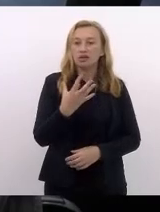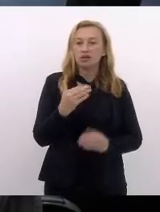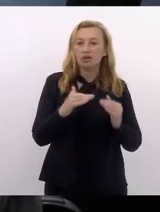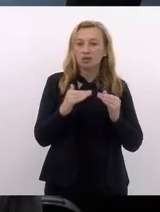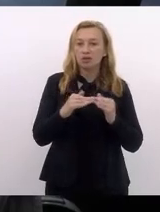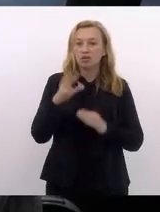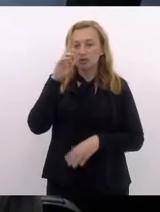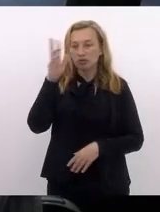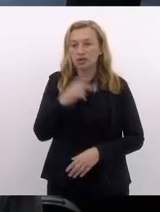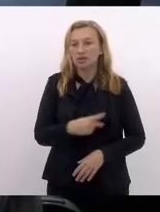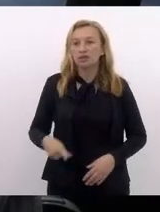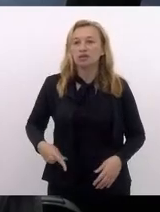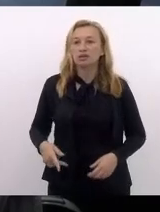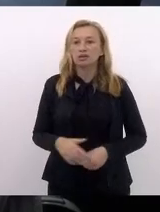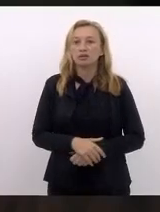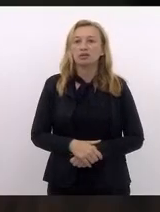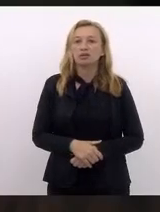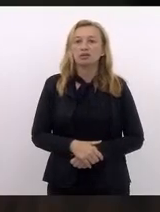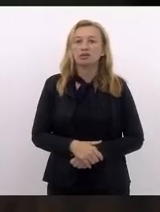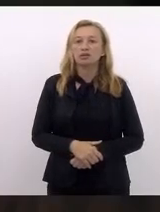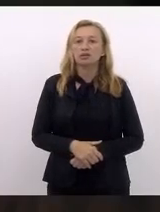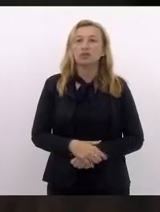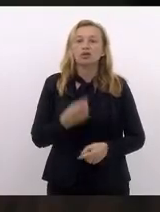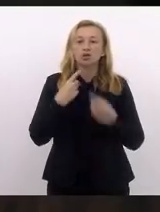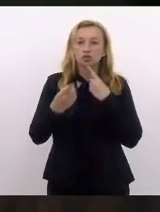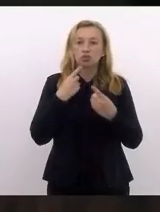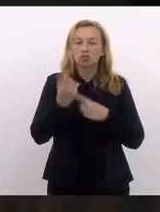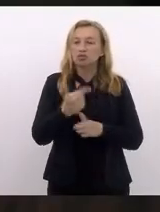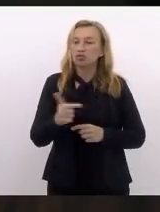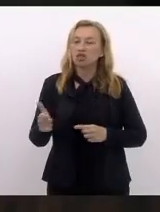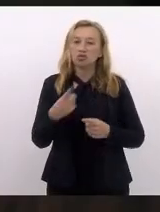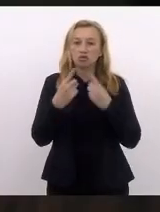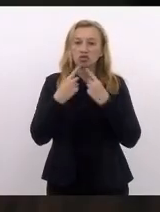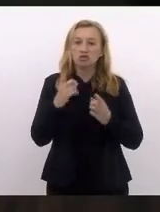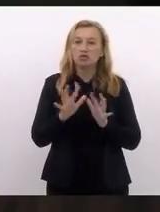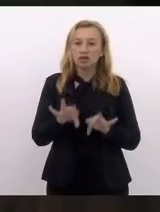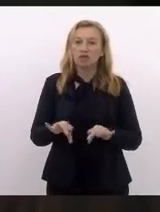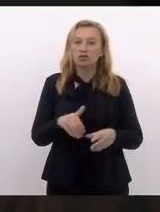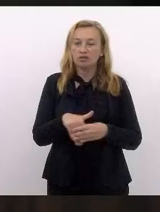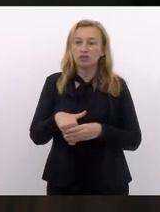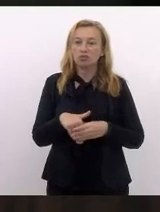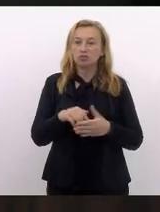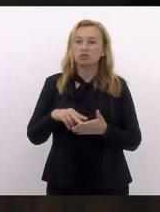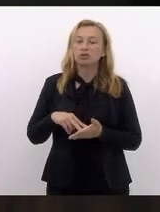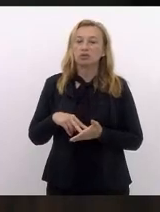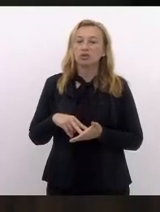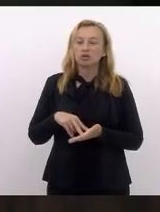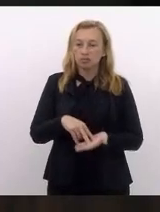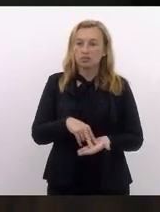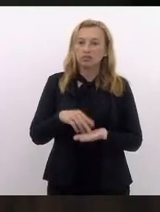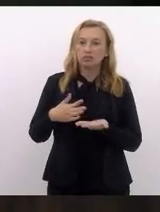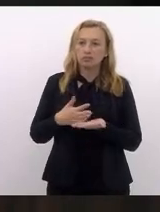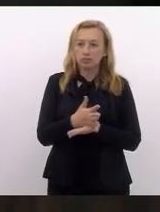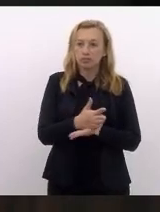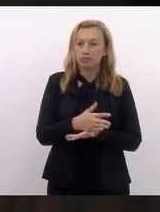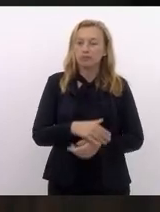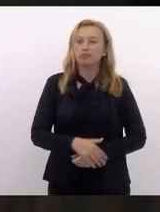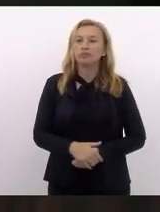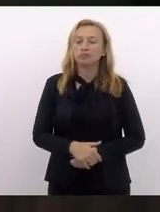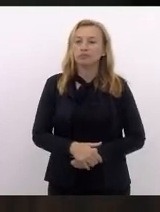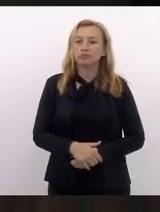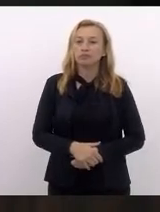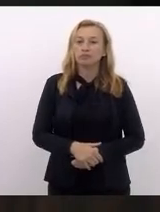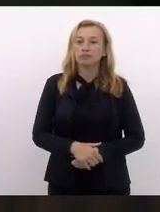brasileiros os pareceres emitidos em discussão na Avenida quero discutir ser a discussão e votação seus que a prova disso está